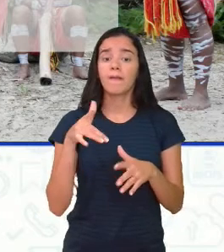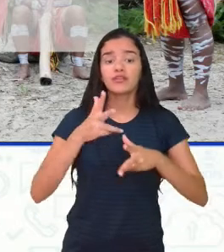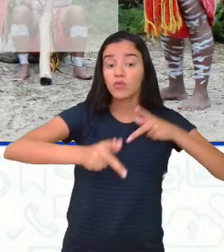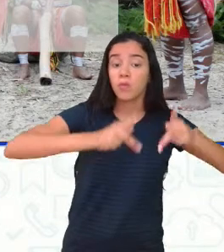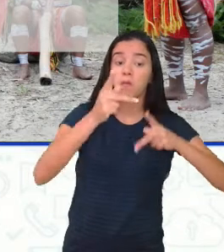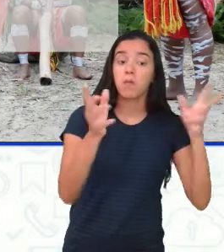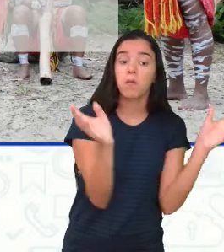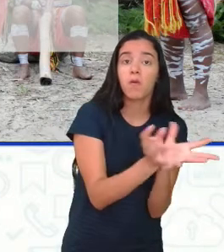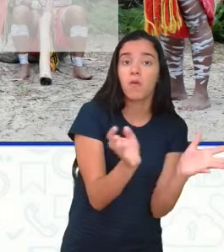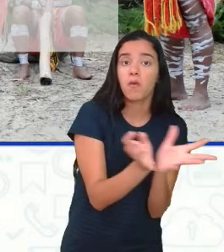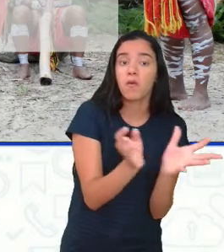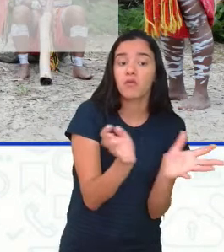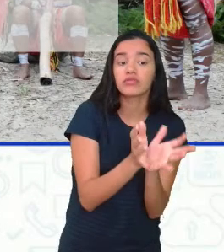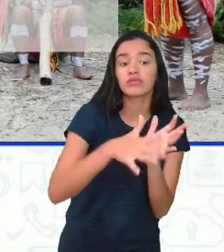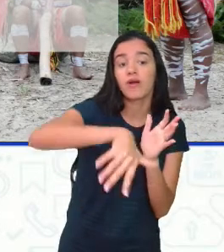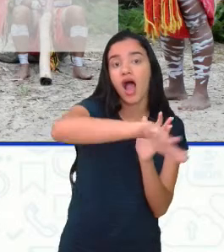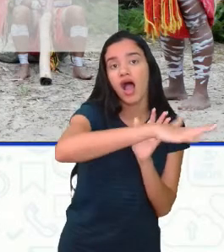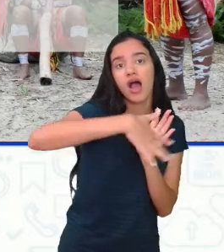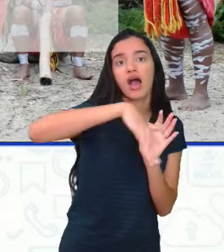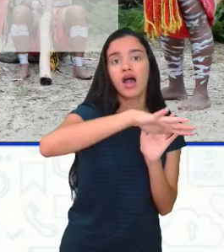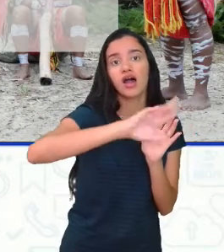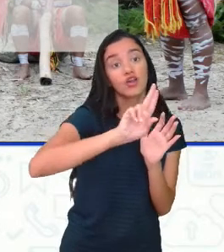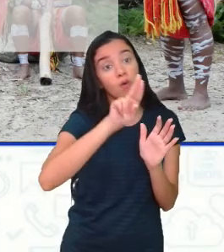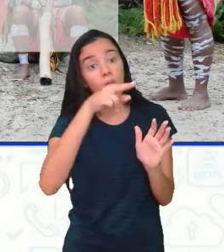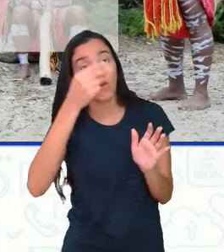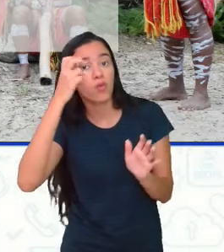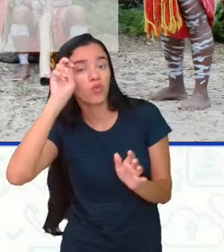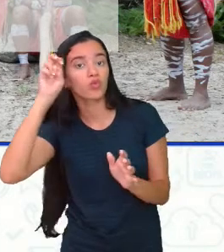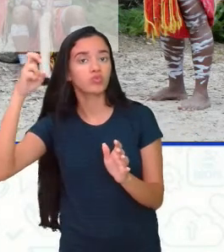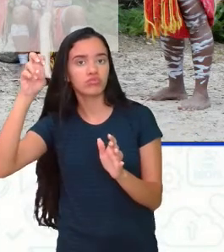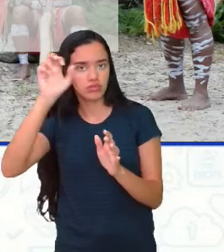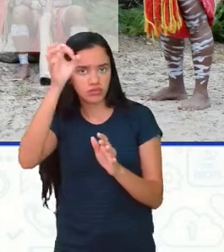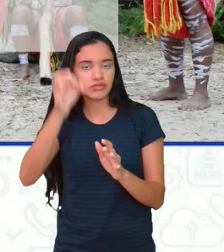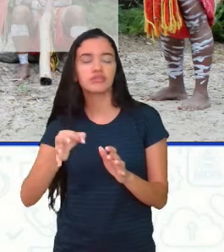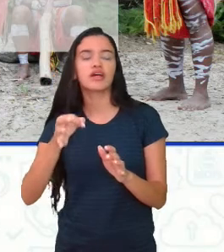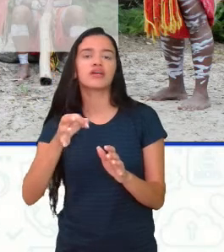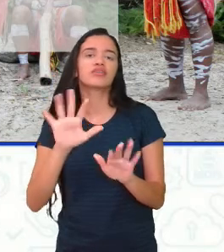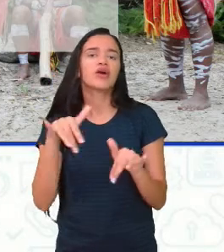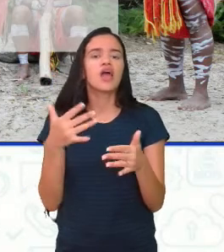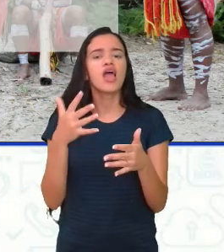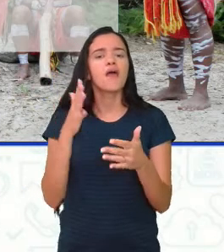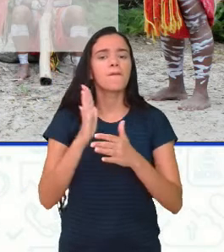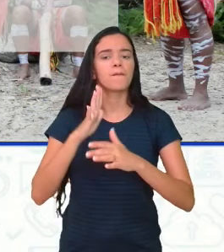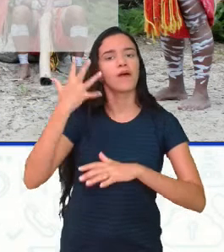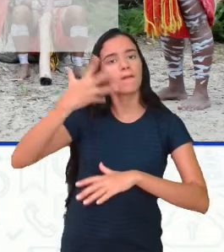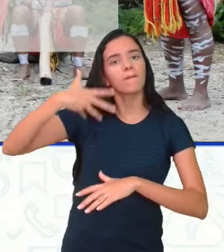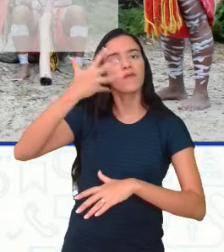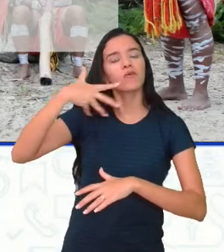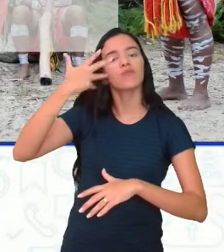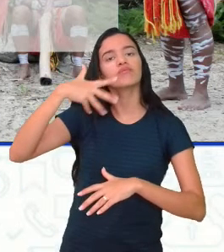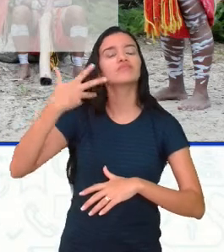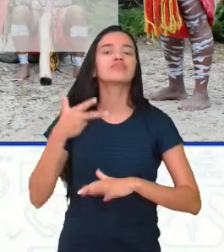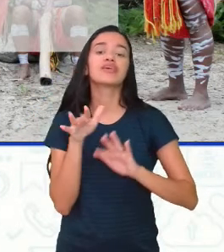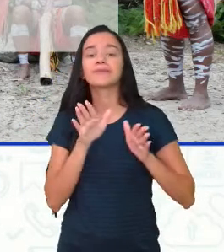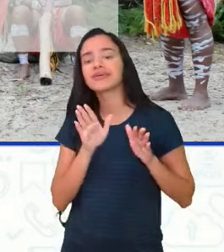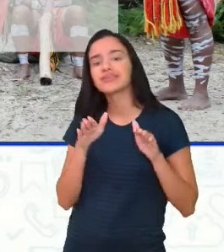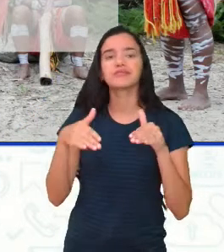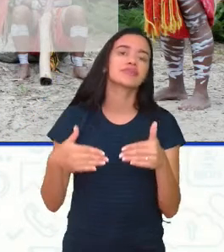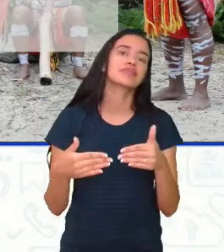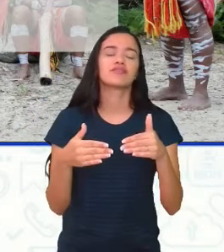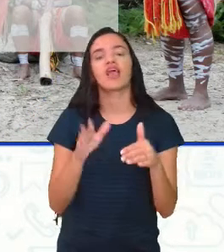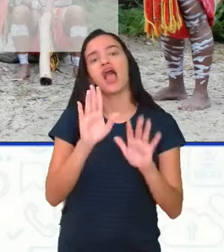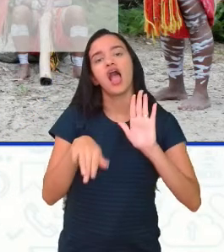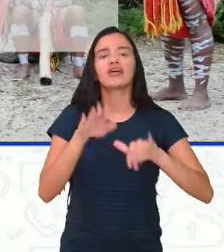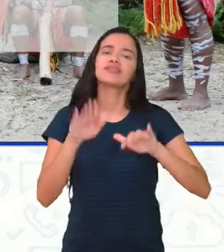povo, de uma determinada região, de uma determinada cultura, tá, gente? Essa é uma música que ela é mais específica, ela